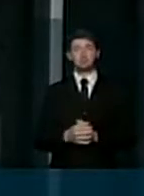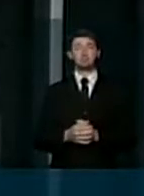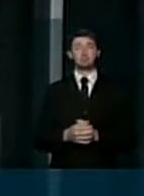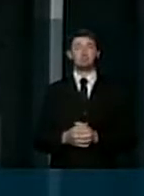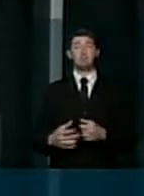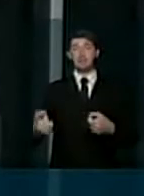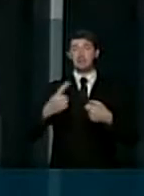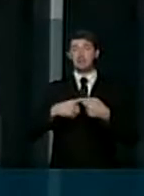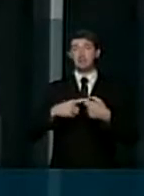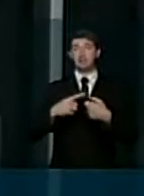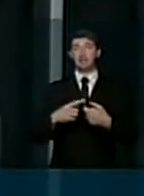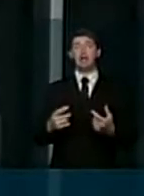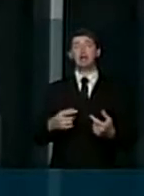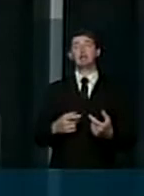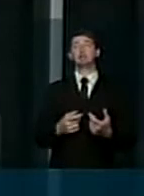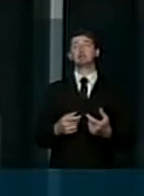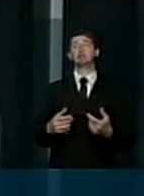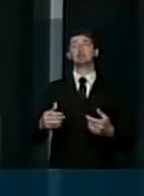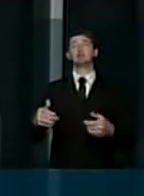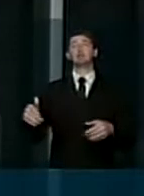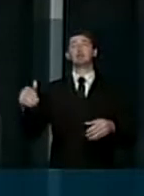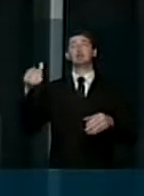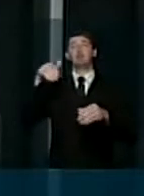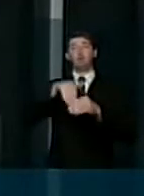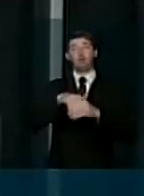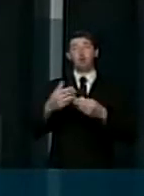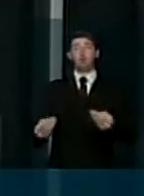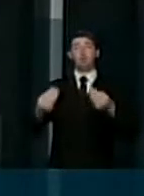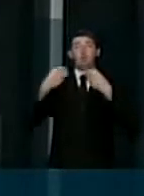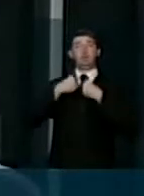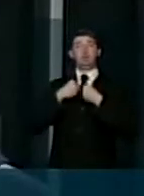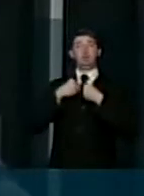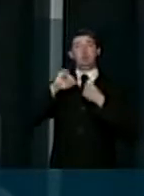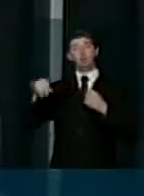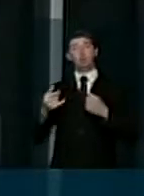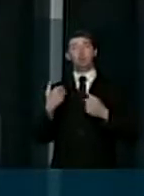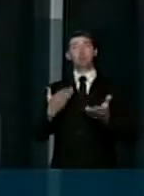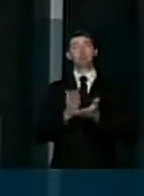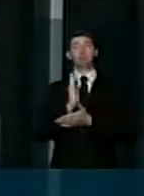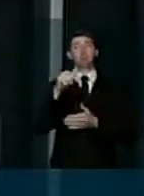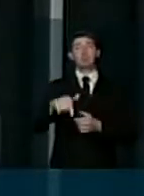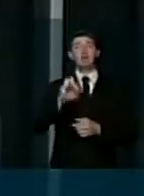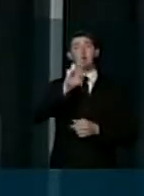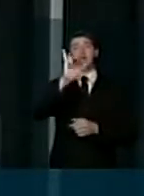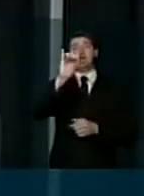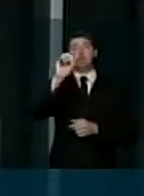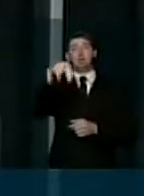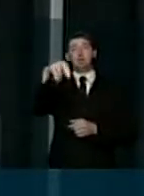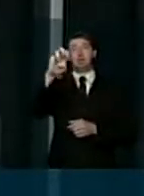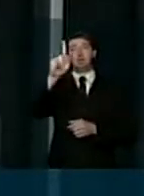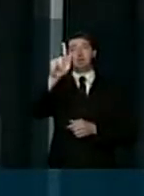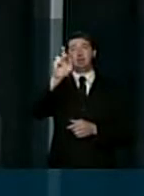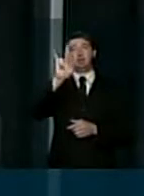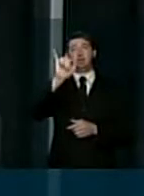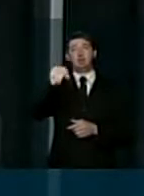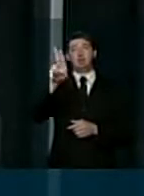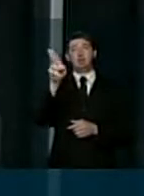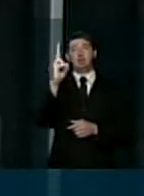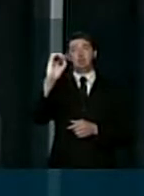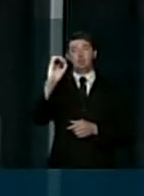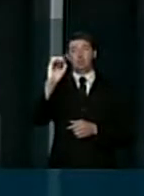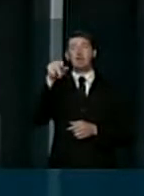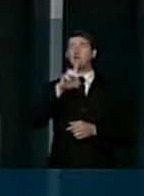ao município que me deu a oportunidade de entrar na vida pública, o município de Rio Negrinho, que faz, nos